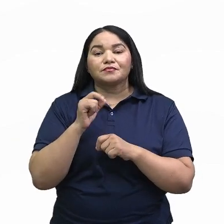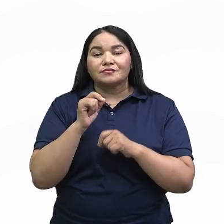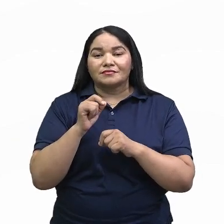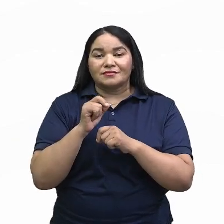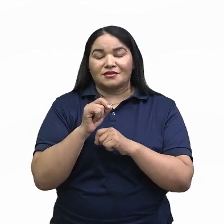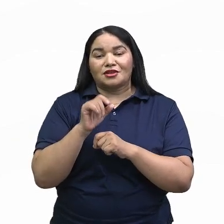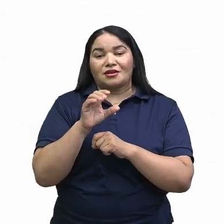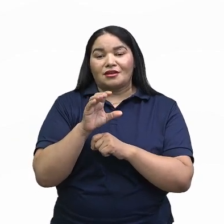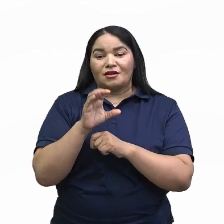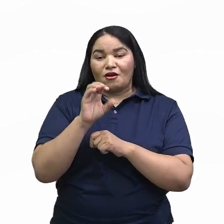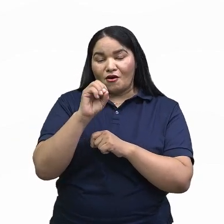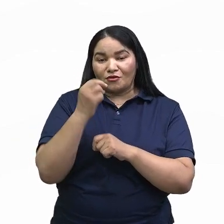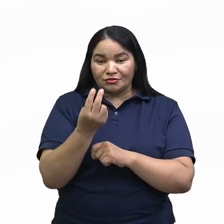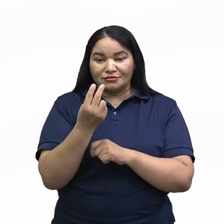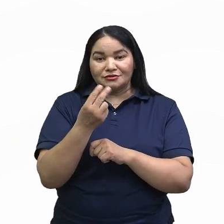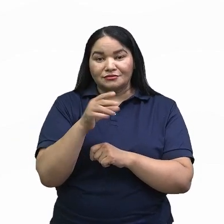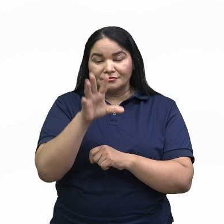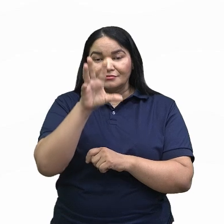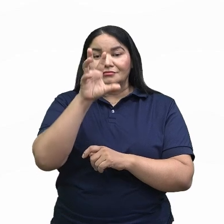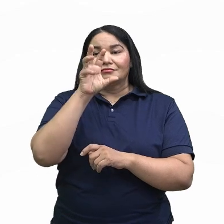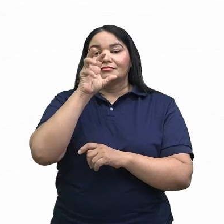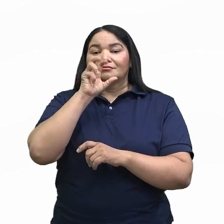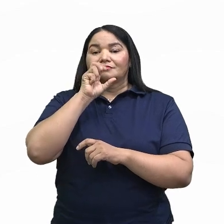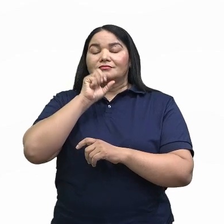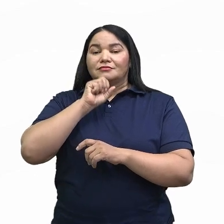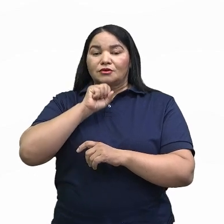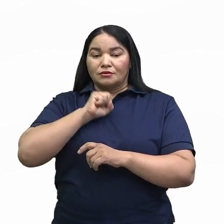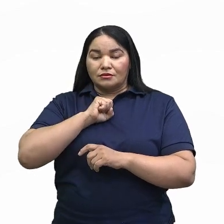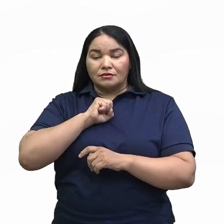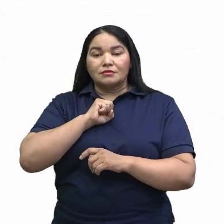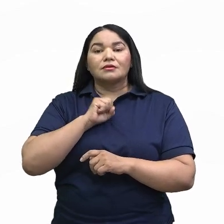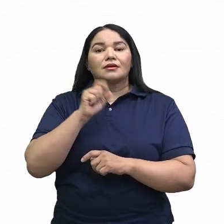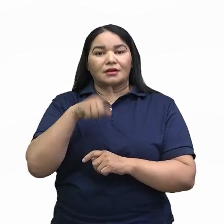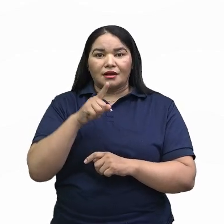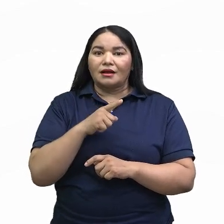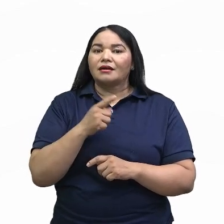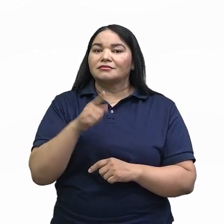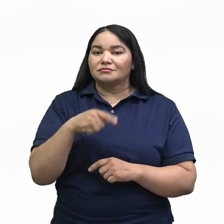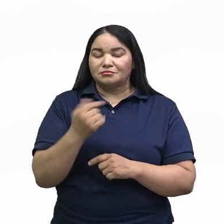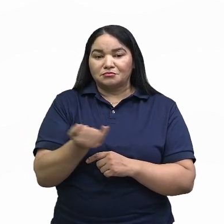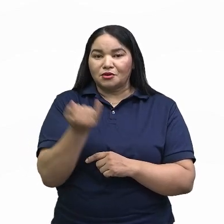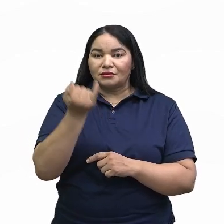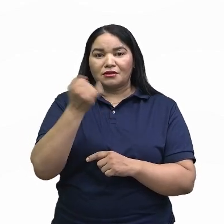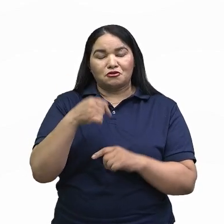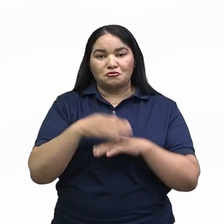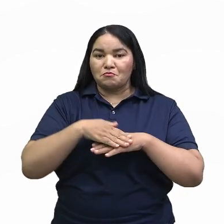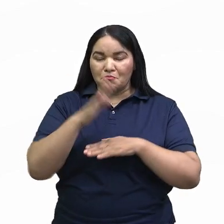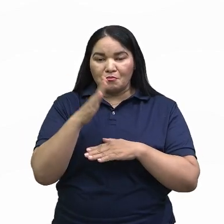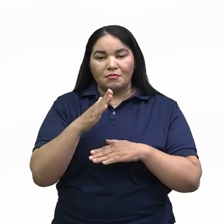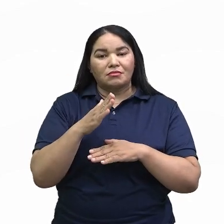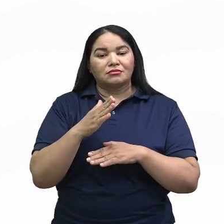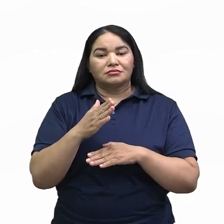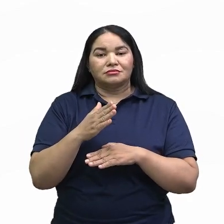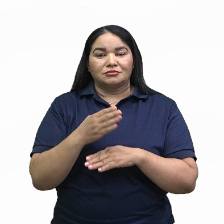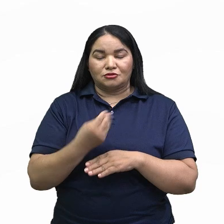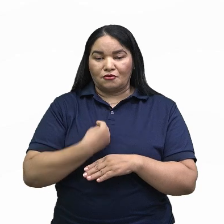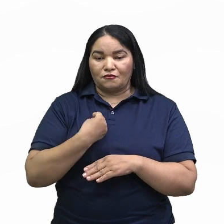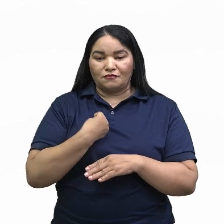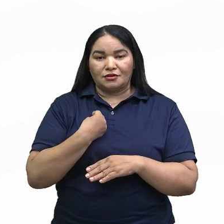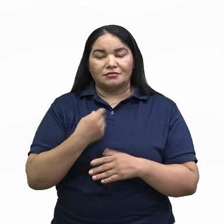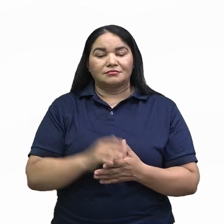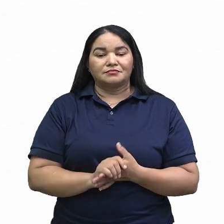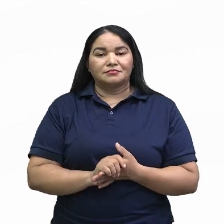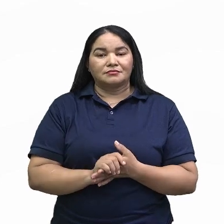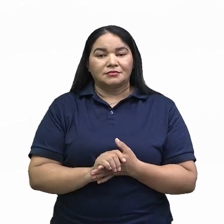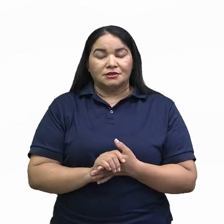oxigênio que está presente aí no ar atmosférico. Então, como nós sabemos, a respiração ela é muito importante, né, para a gente, aí a gente vai utilizar o